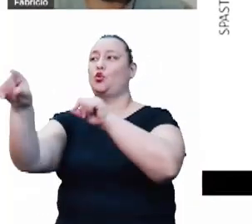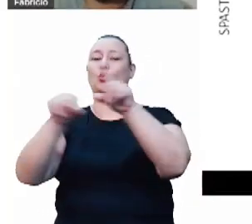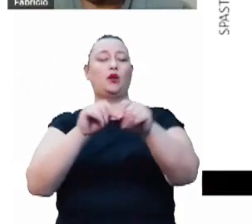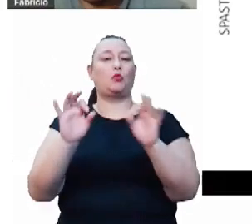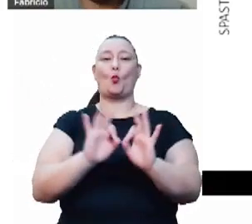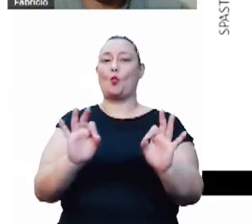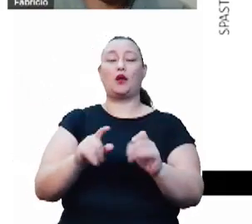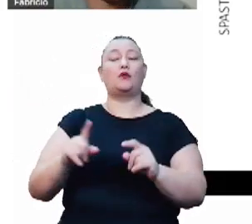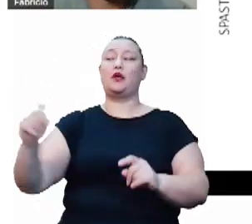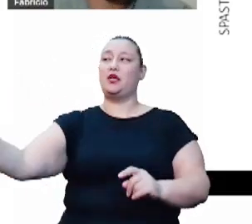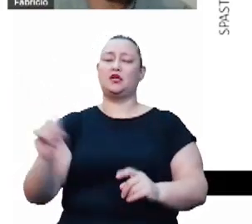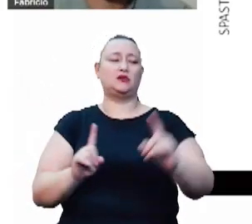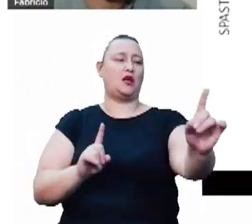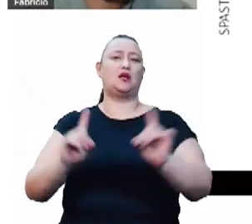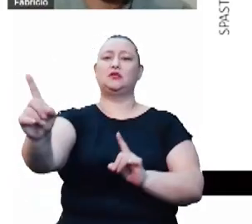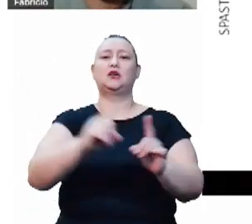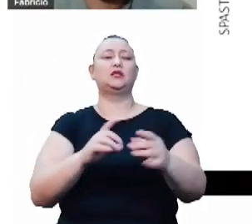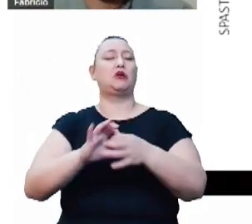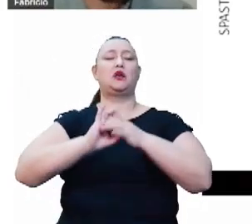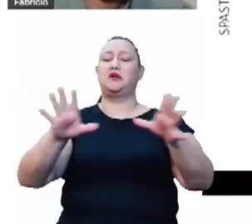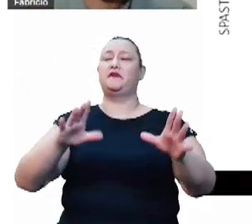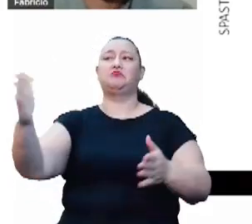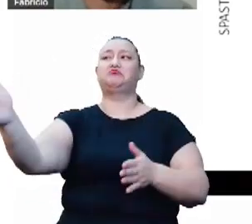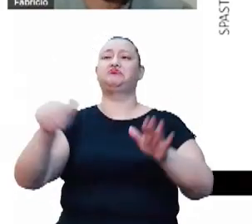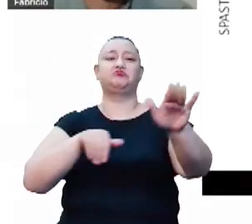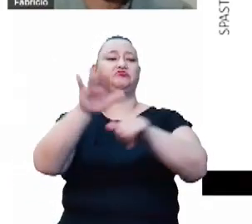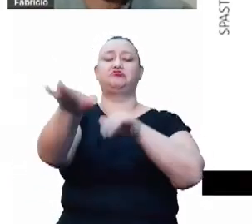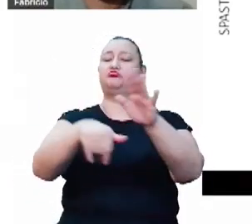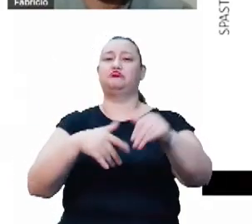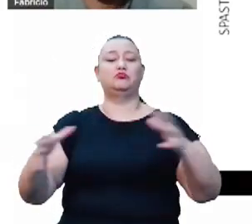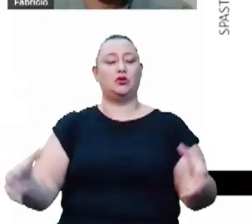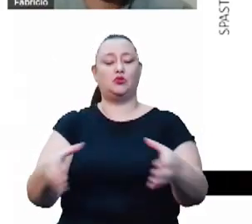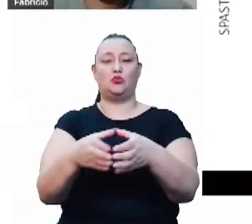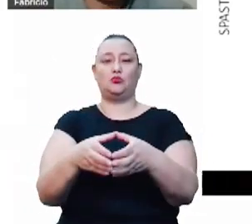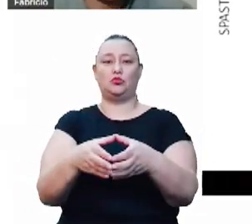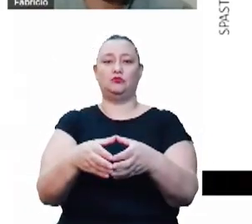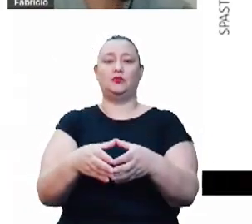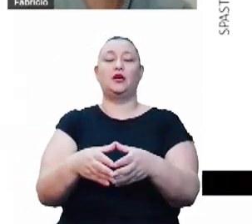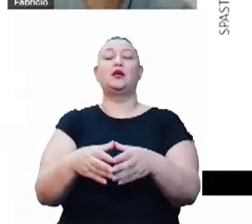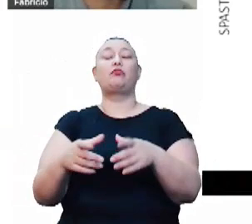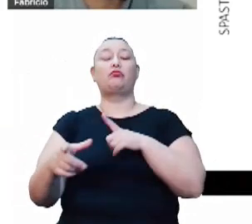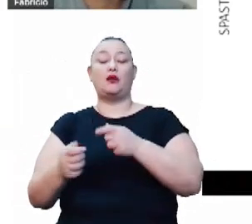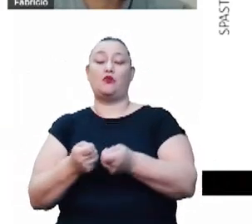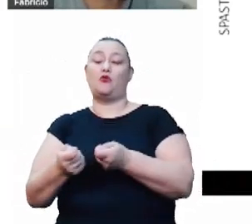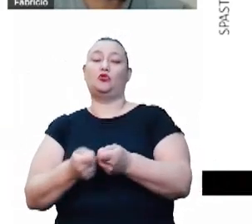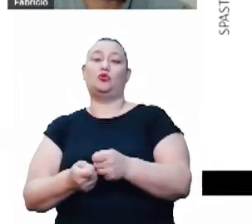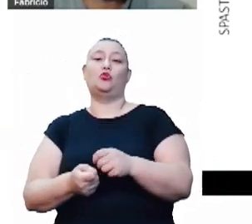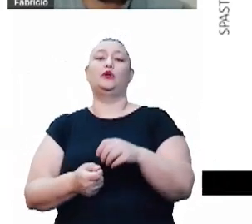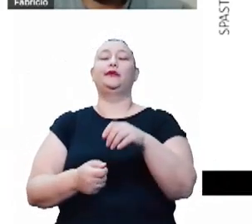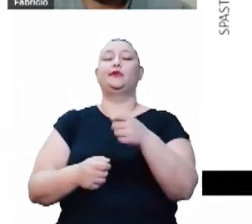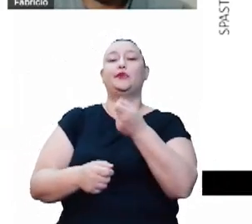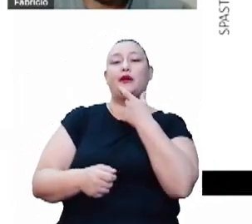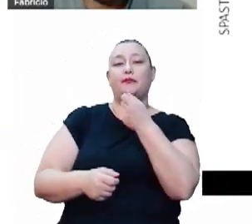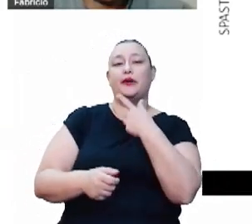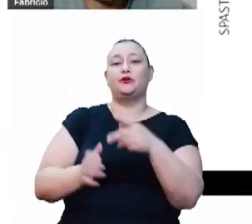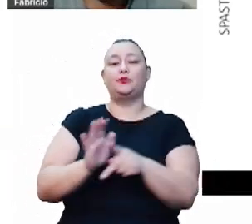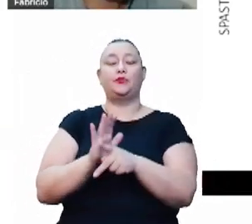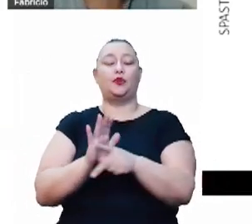escolhendo, esse entra, esse não entra. Ele é placebo controlado, ou seja, alguns pacientes